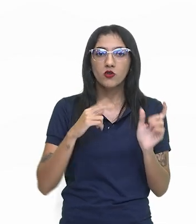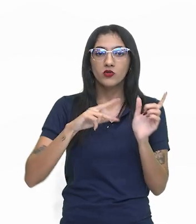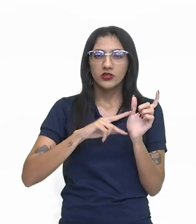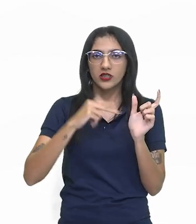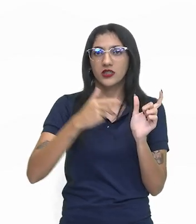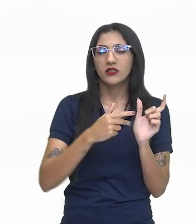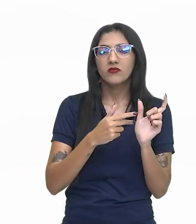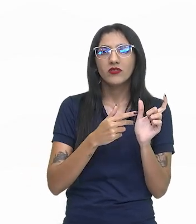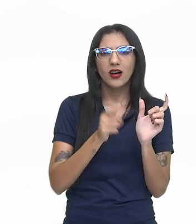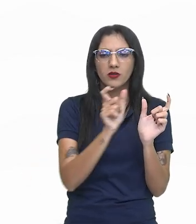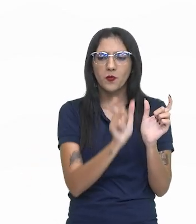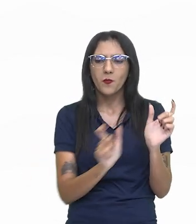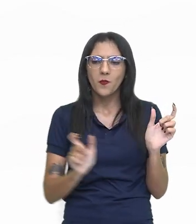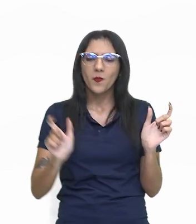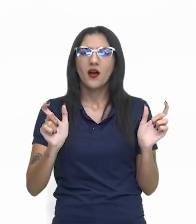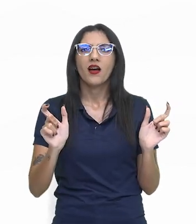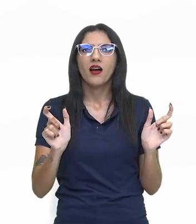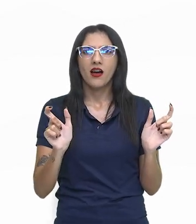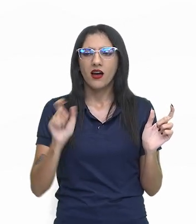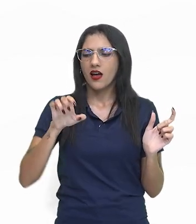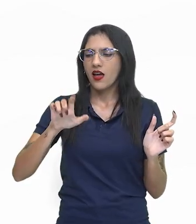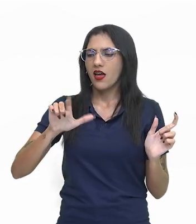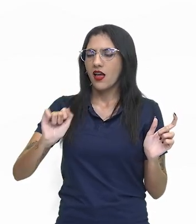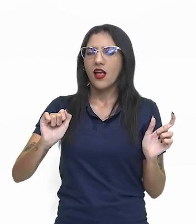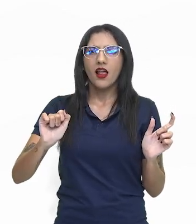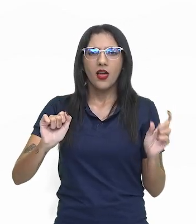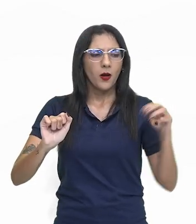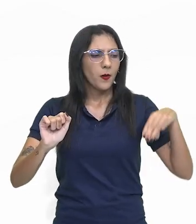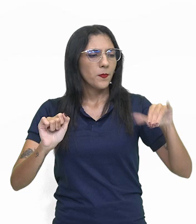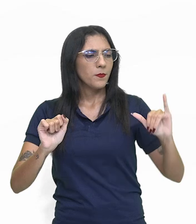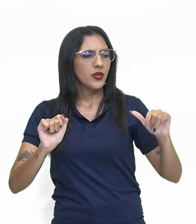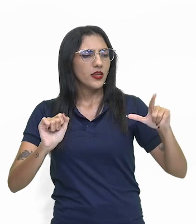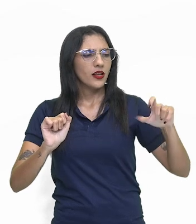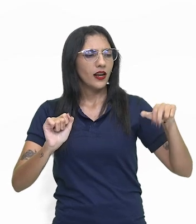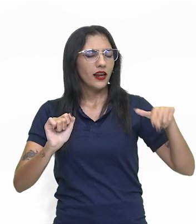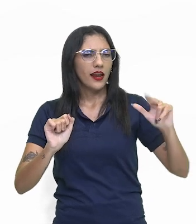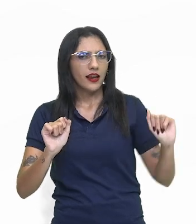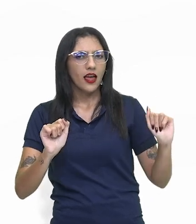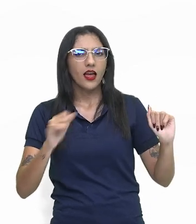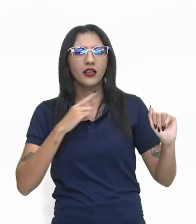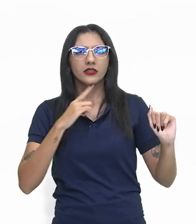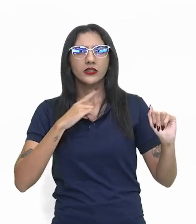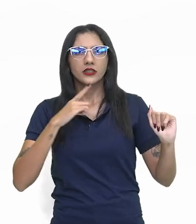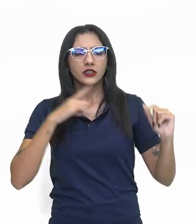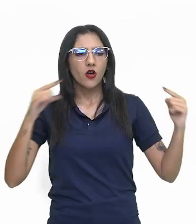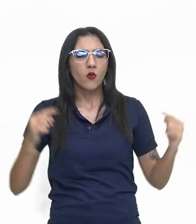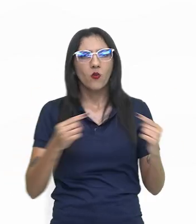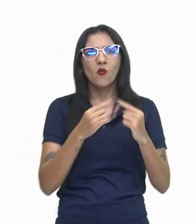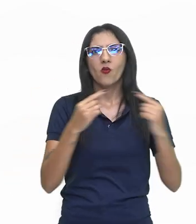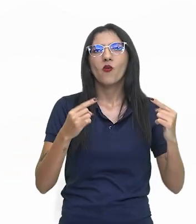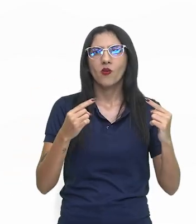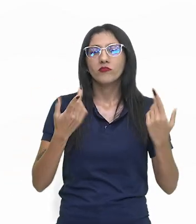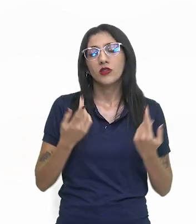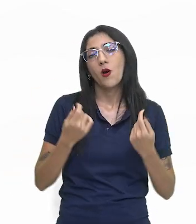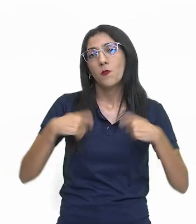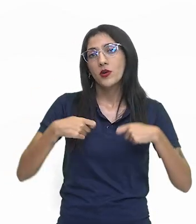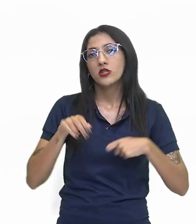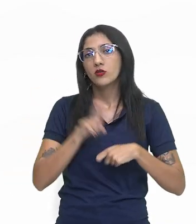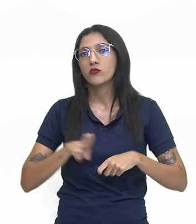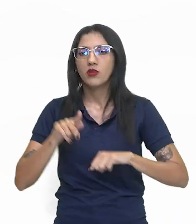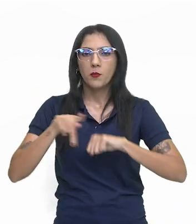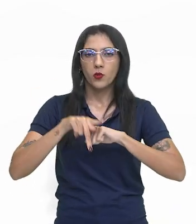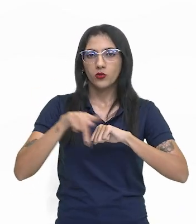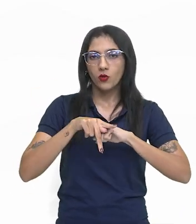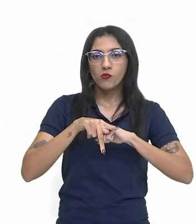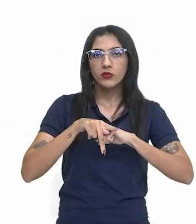precisei retomar um termo que ficou lá atrás. E para não repeti-lo, mas eu quero retomá-lo, eu uso um pronome aí no caso.